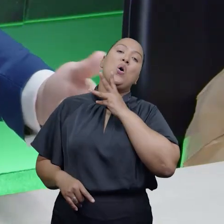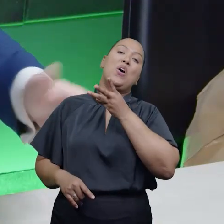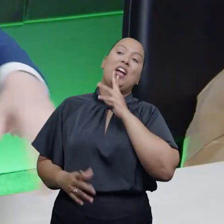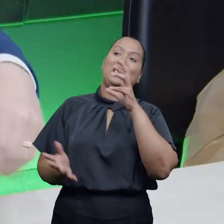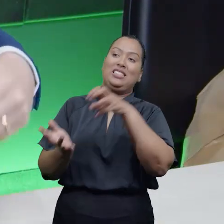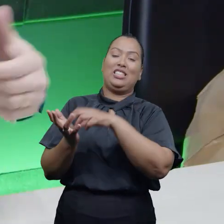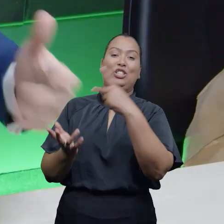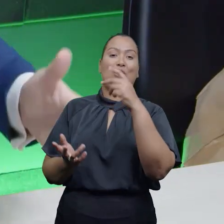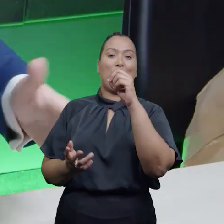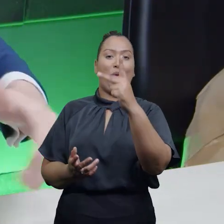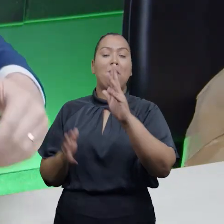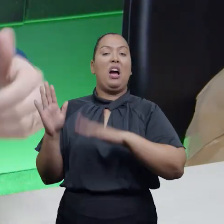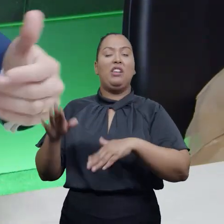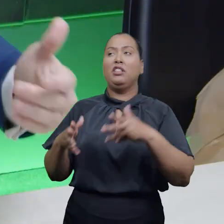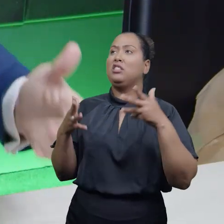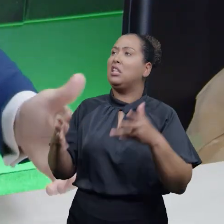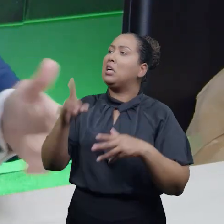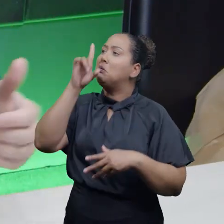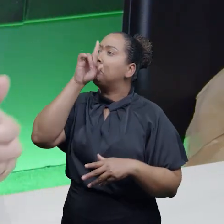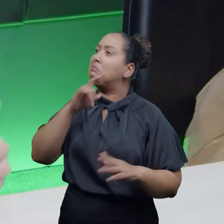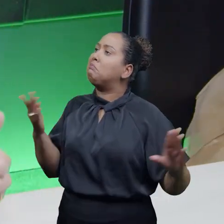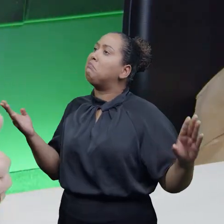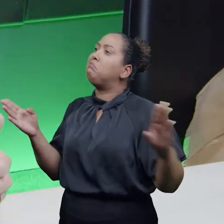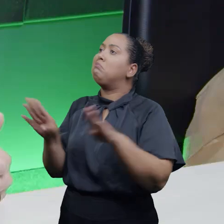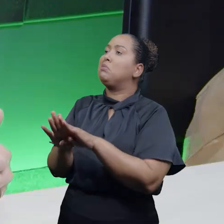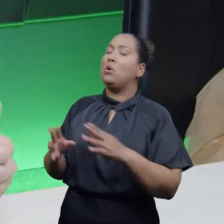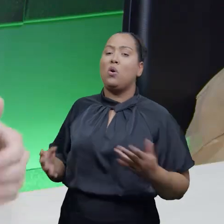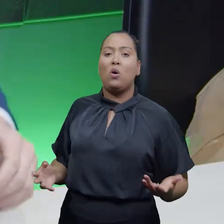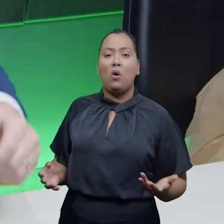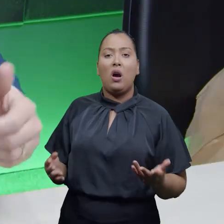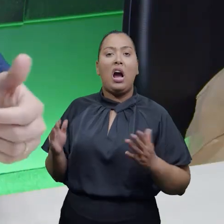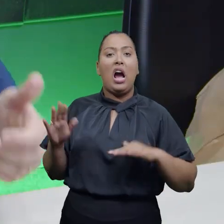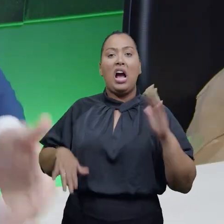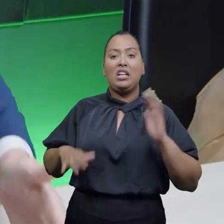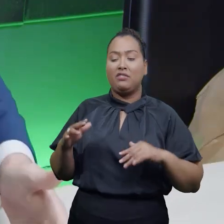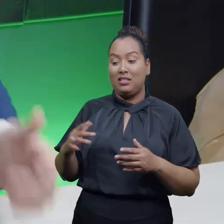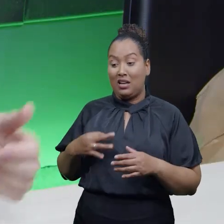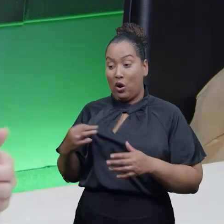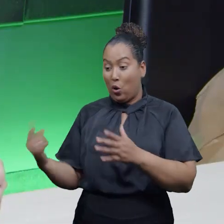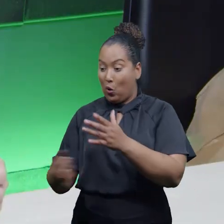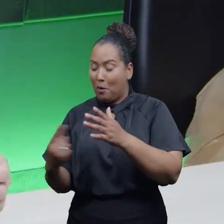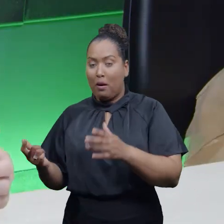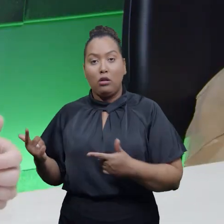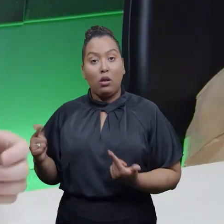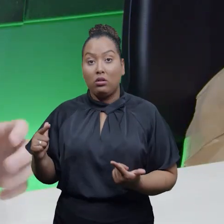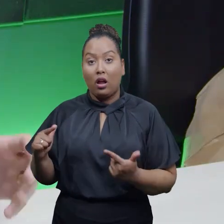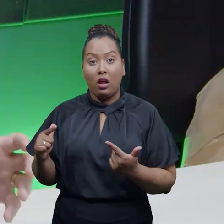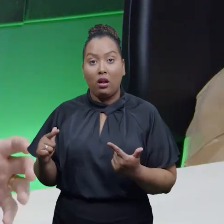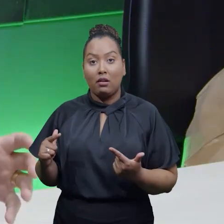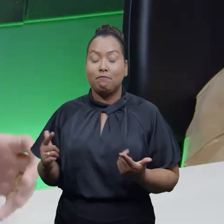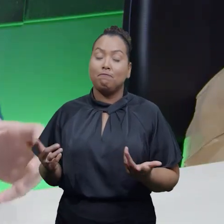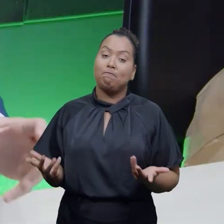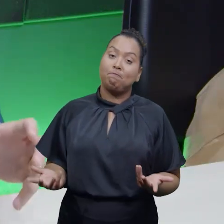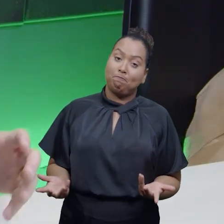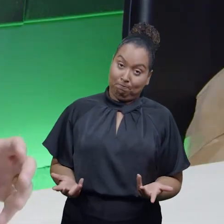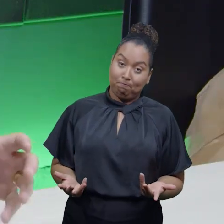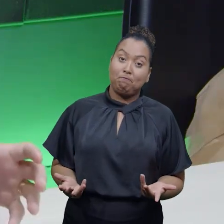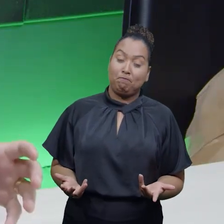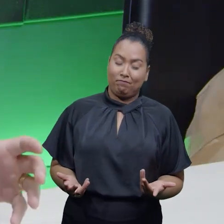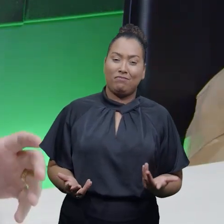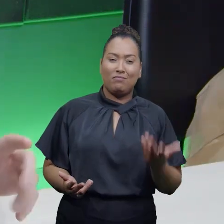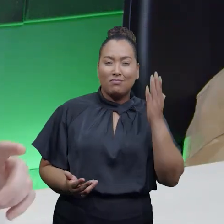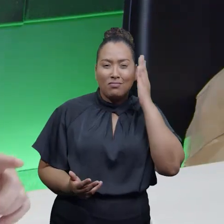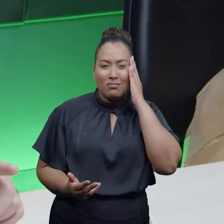um centro pop, ou que chega lá e está fechado, não está funcionando, ou que não tem uma máquina de lavar roupa. Quer dizer,